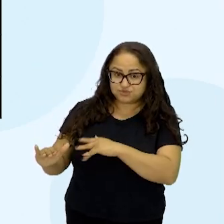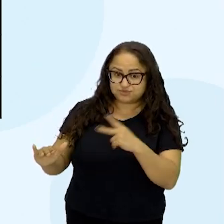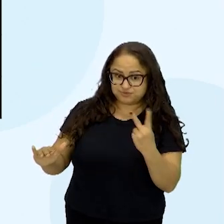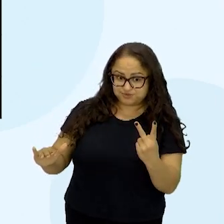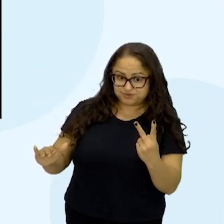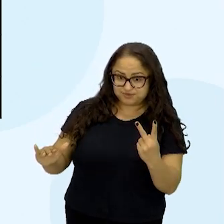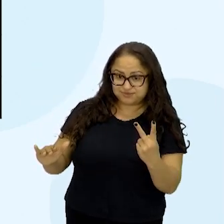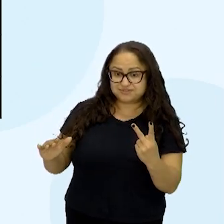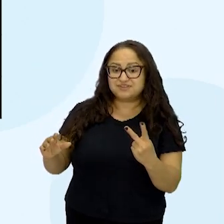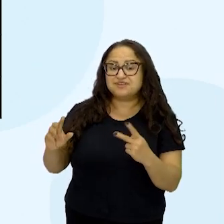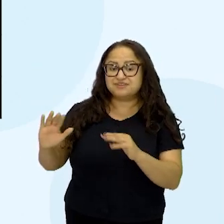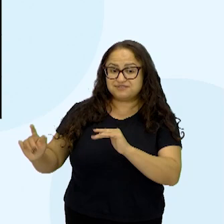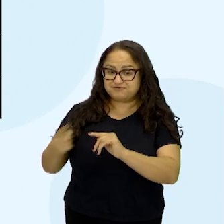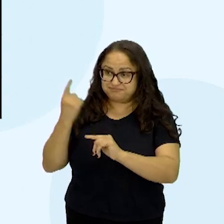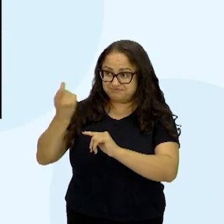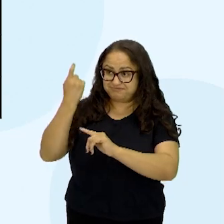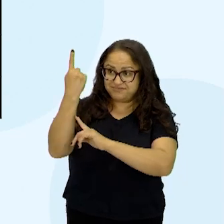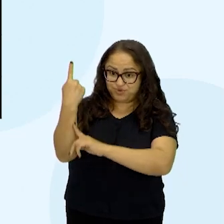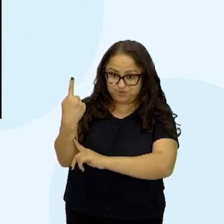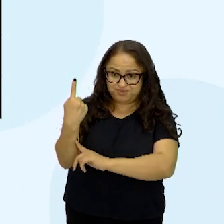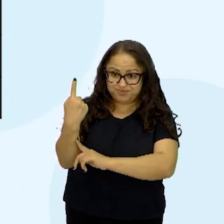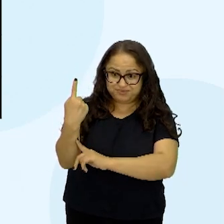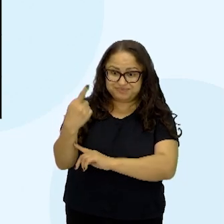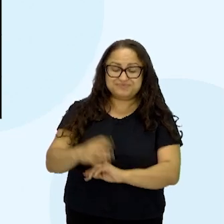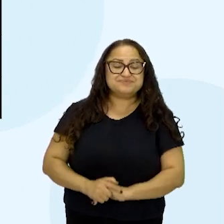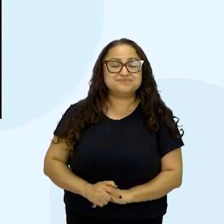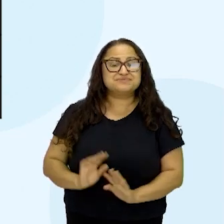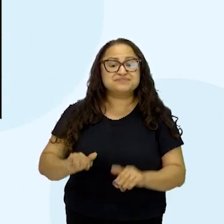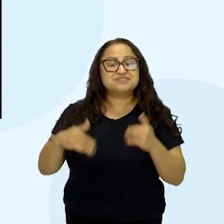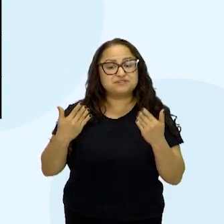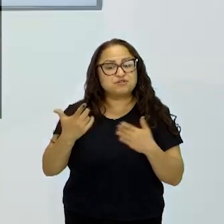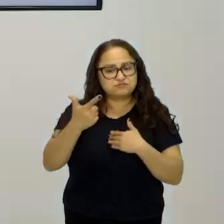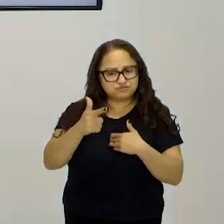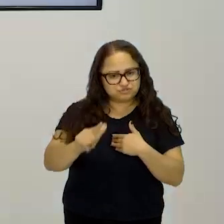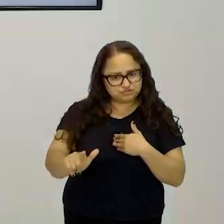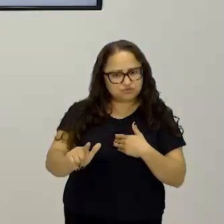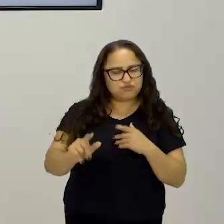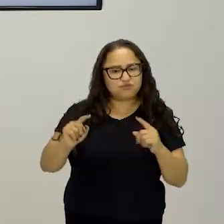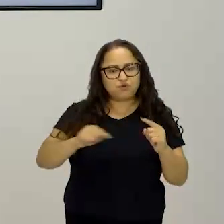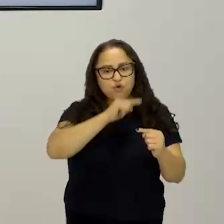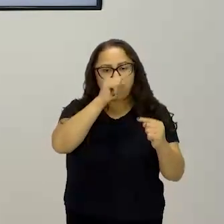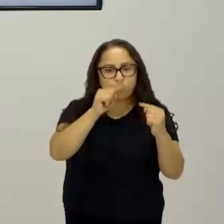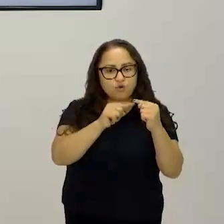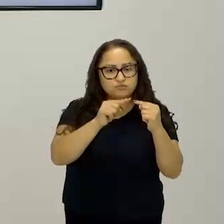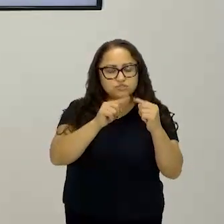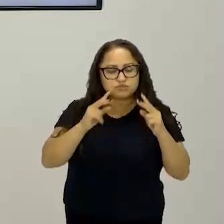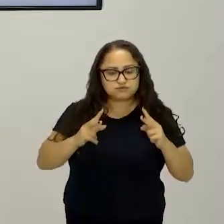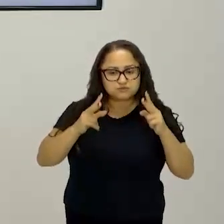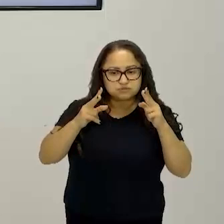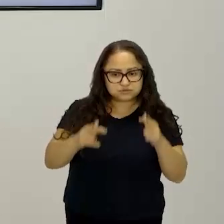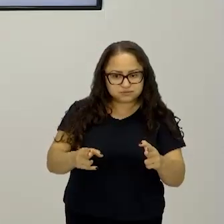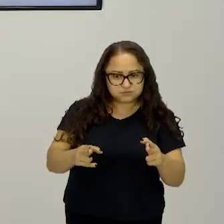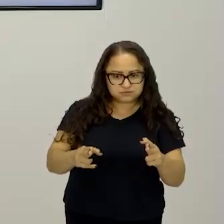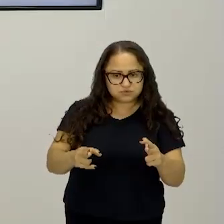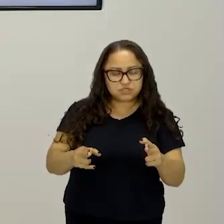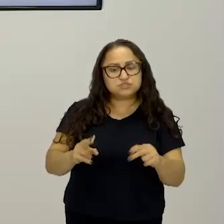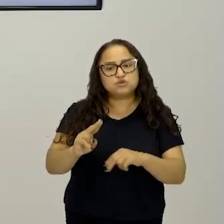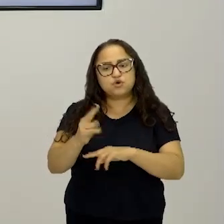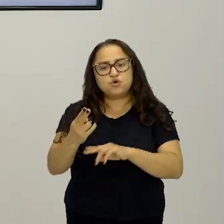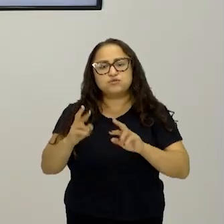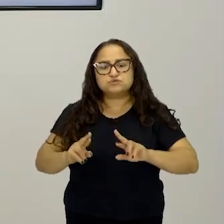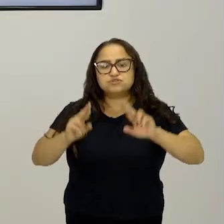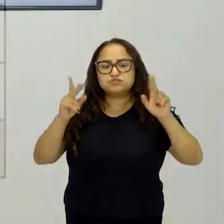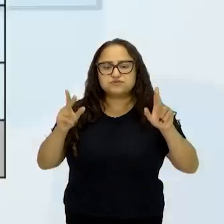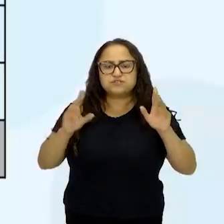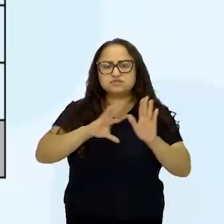E tall, number 1. Tá? Então, ó, de novo, nosso objetivo, semelhanças, diferenças, e quando a gente olha